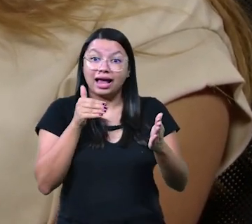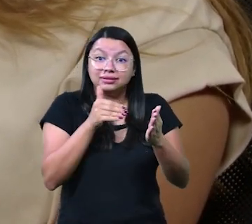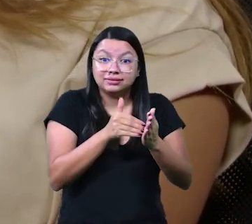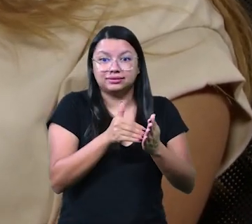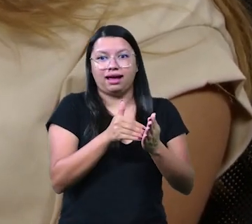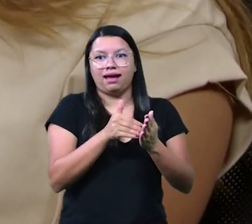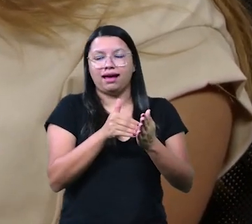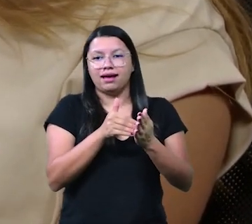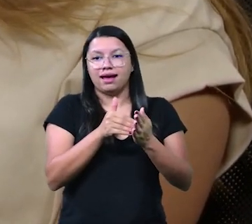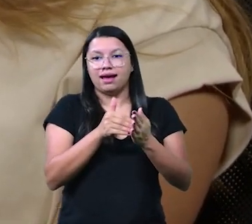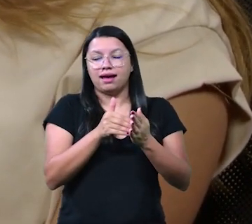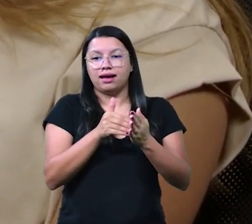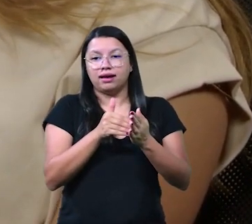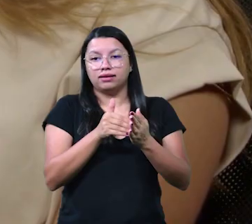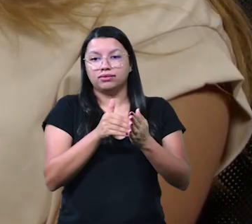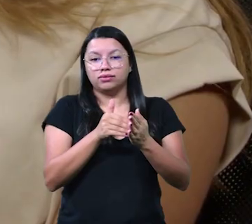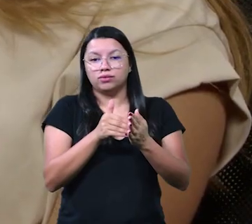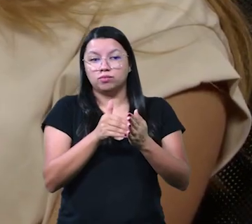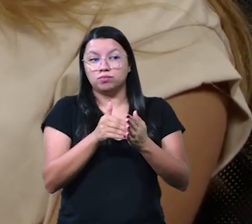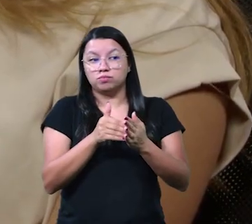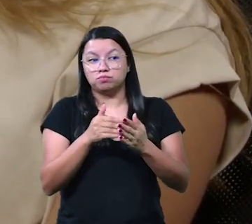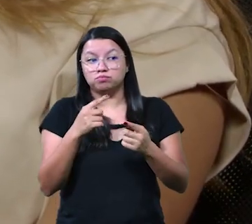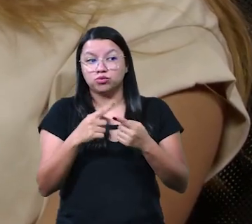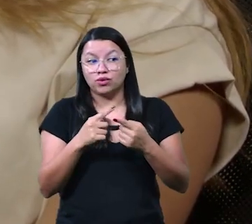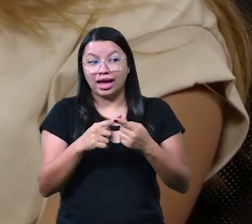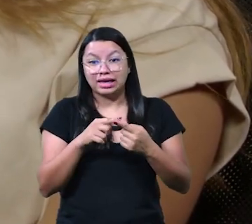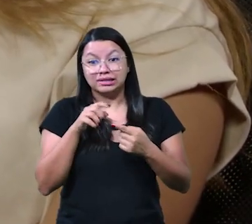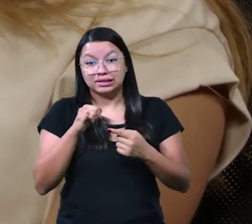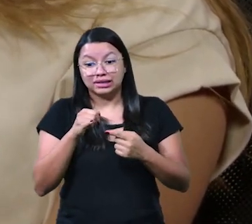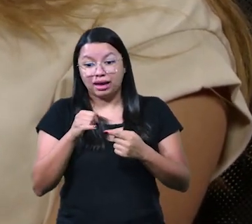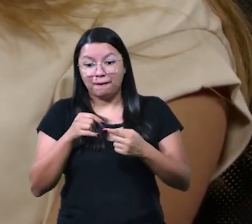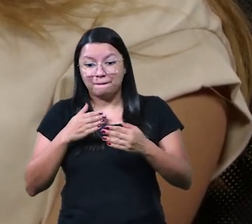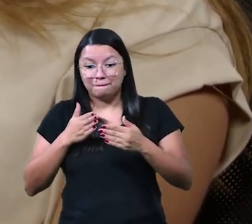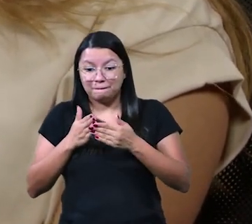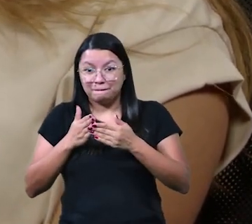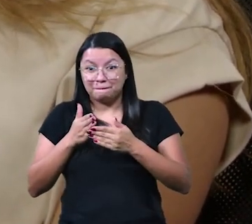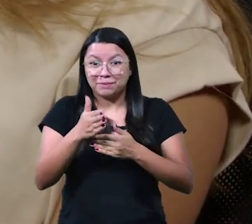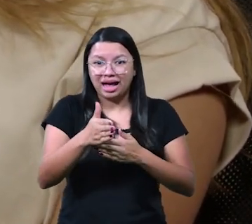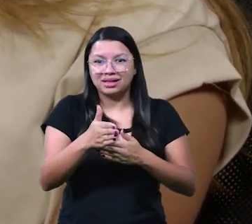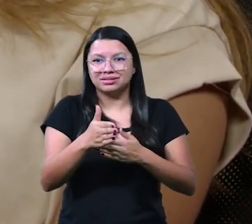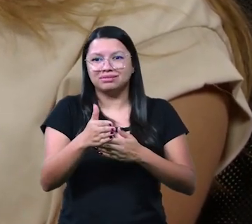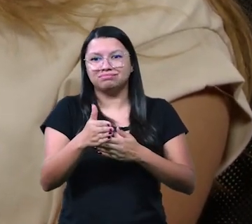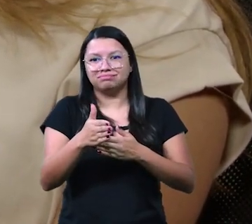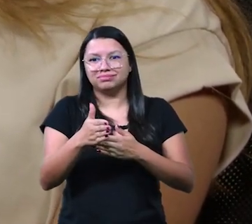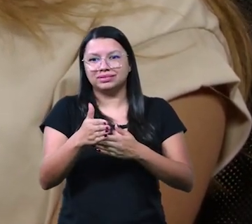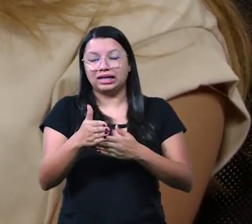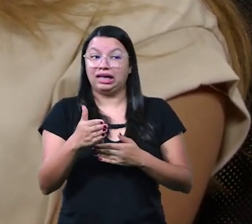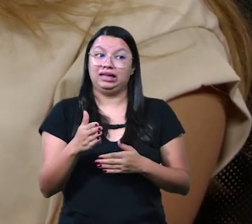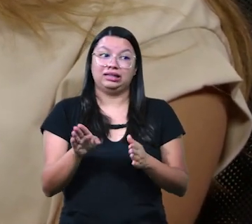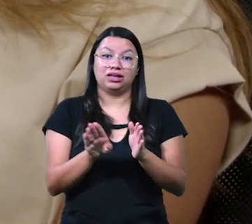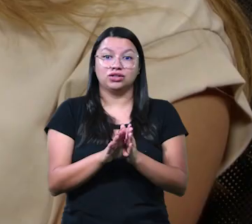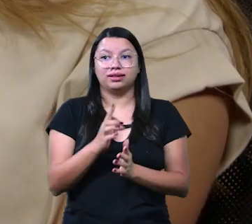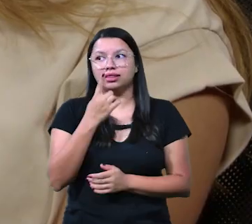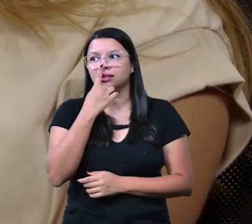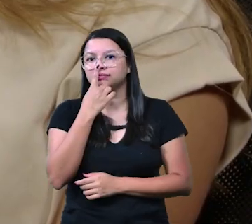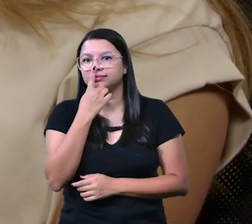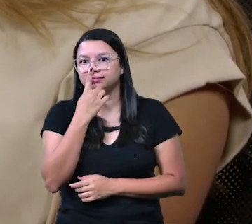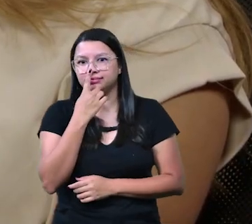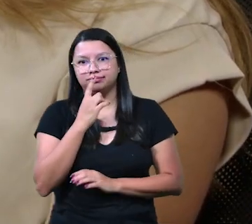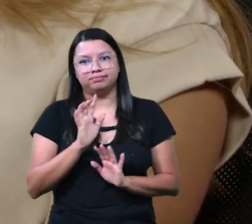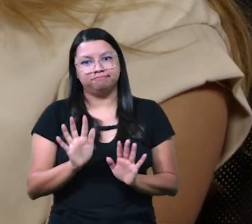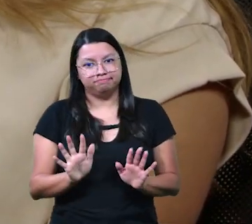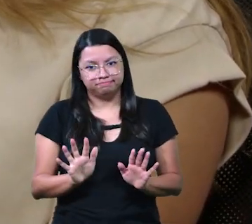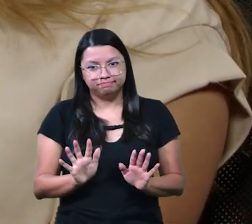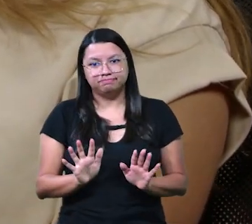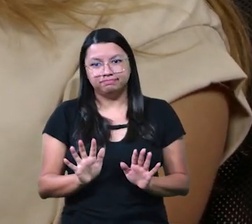2, porque senão depois, se a gente ultrapassa um limite, a gente já está chegando no nível de intimidade.